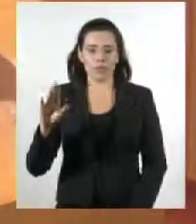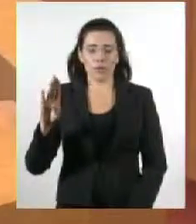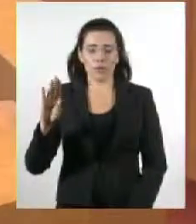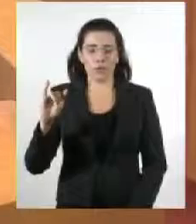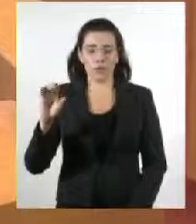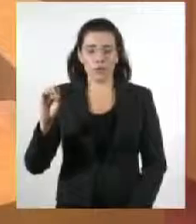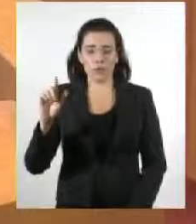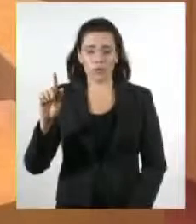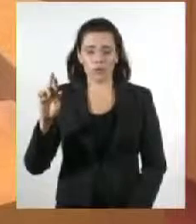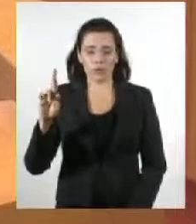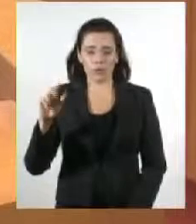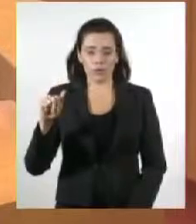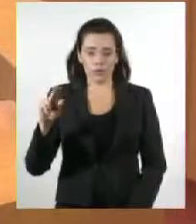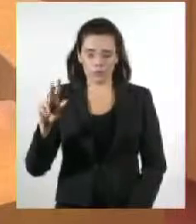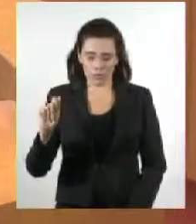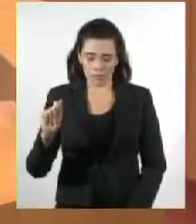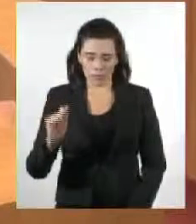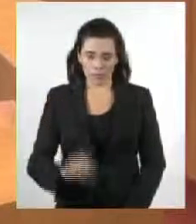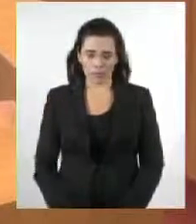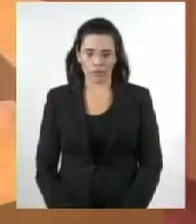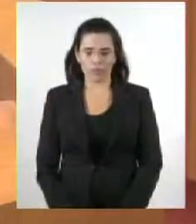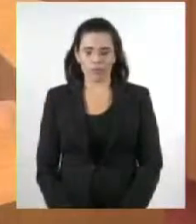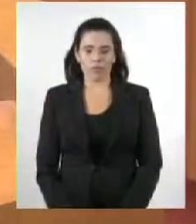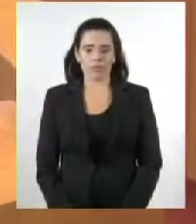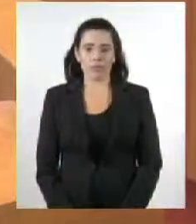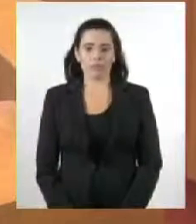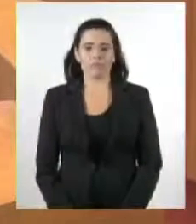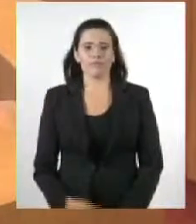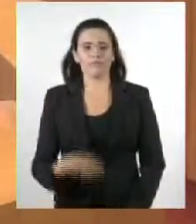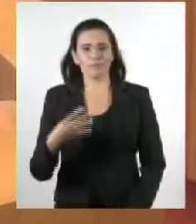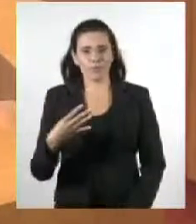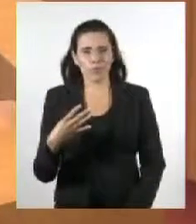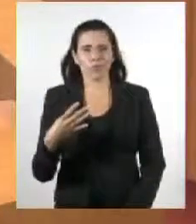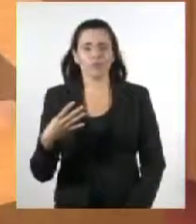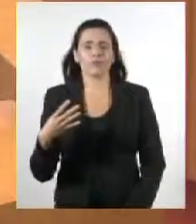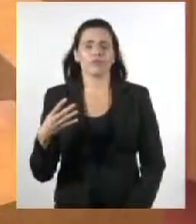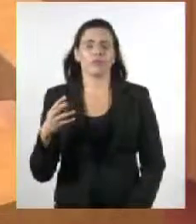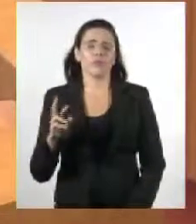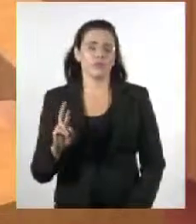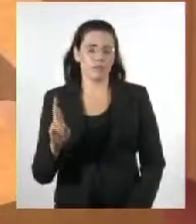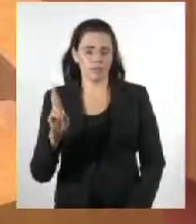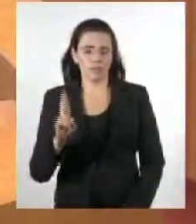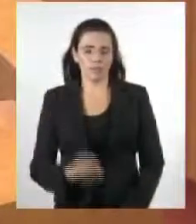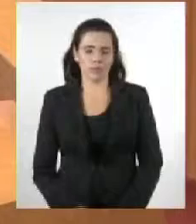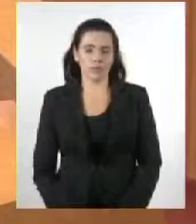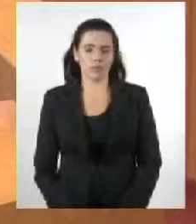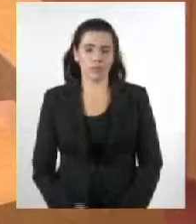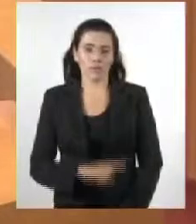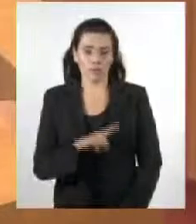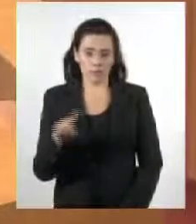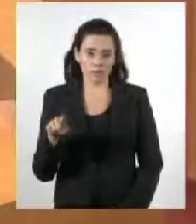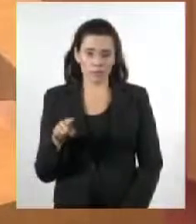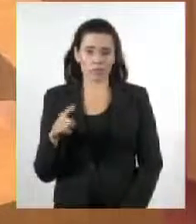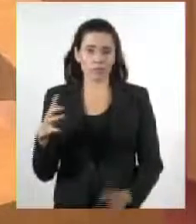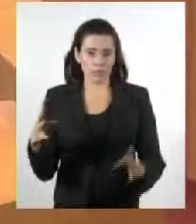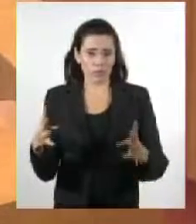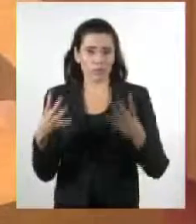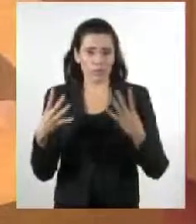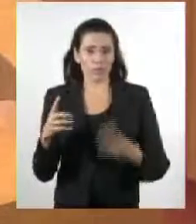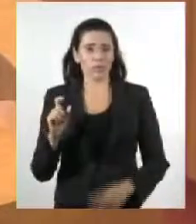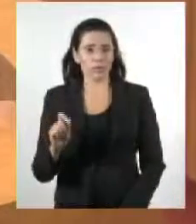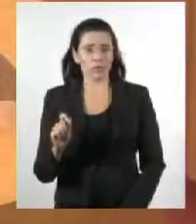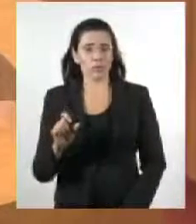4,98. Então, por aqui, senhores e senhoras deputados, está claro a forma insustentável como o Sistema Único de Saúde